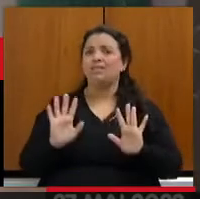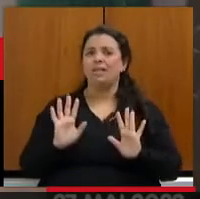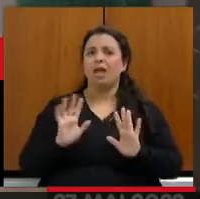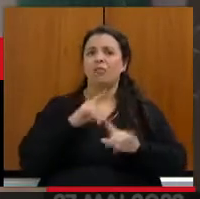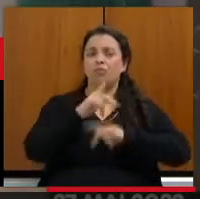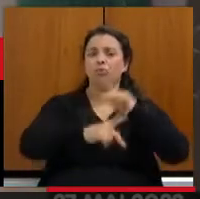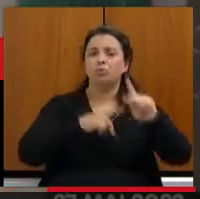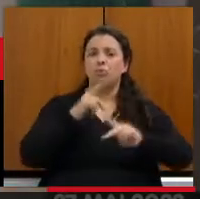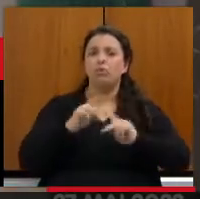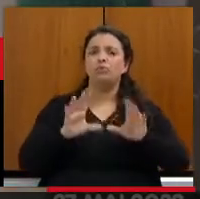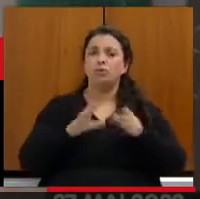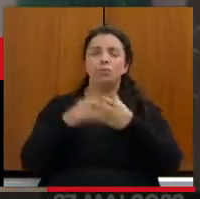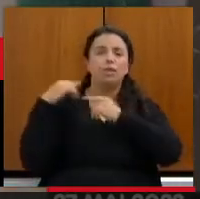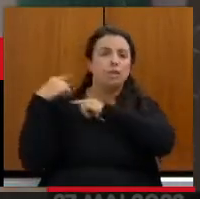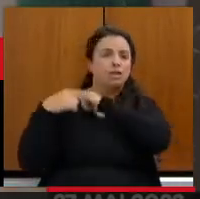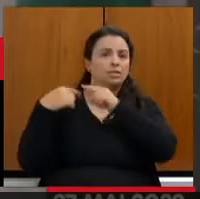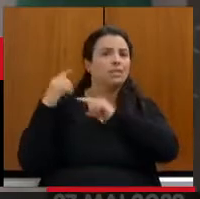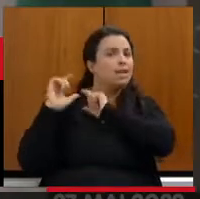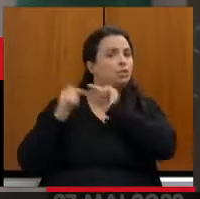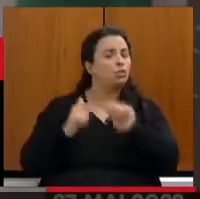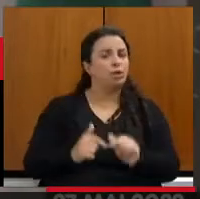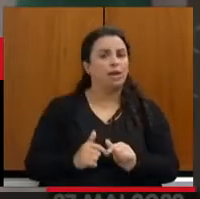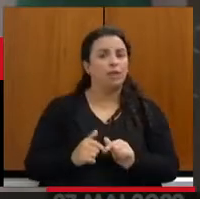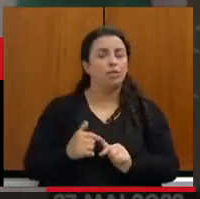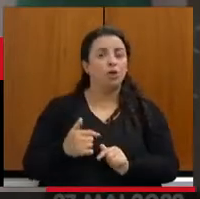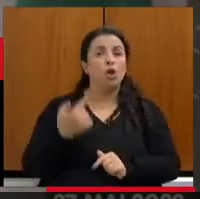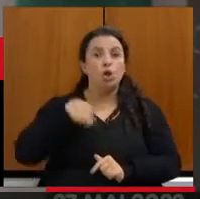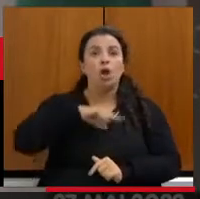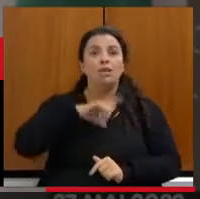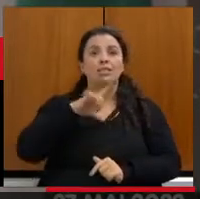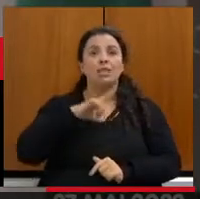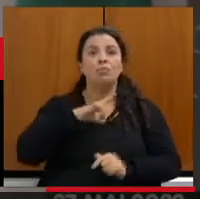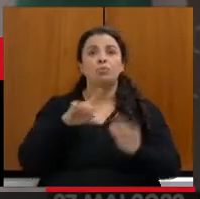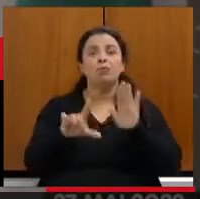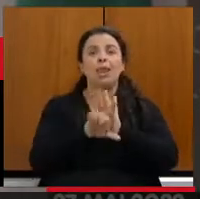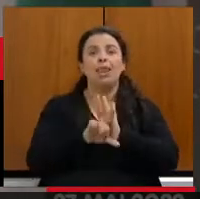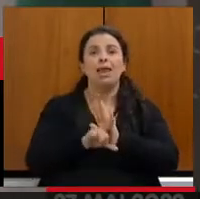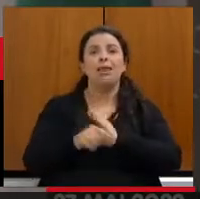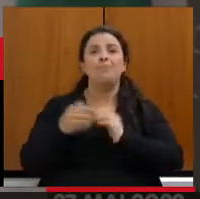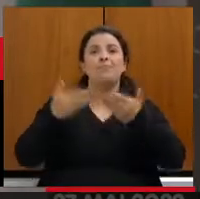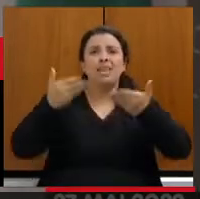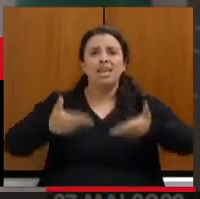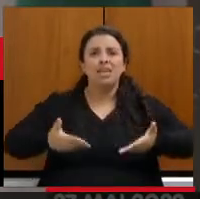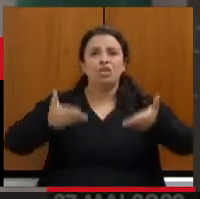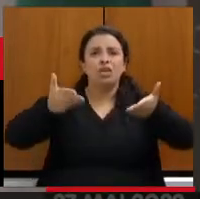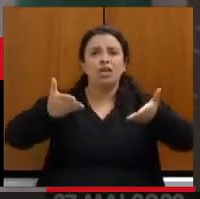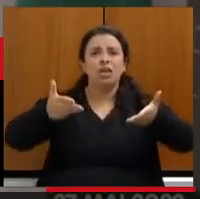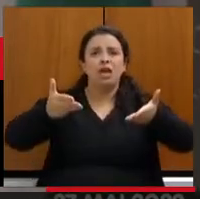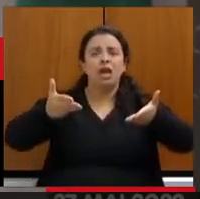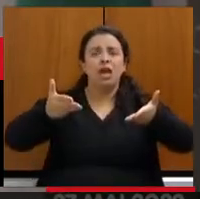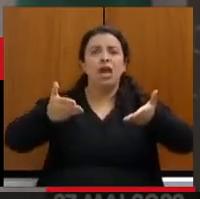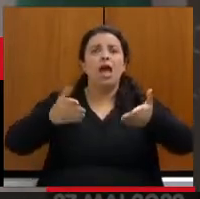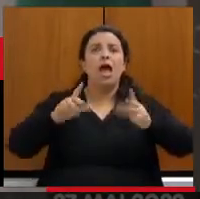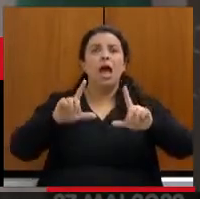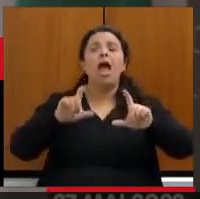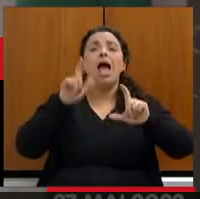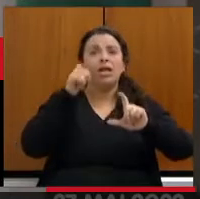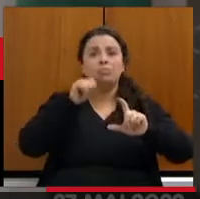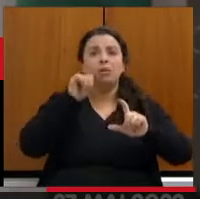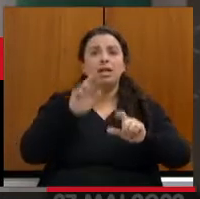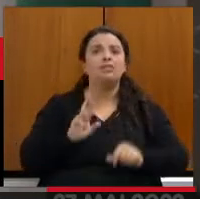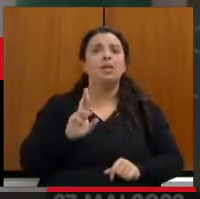nós estamos com uma lei isso aqui são as mulheres que nos representam no território tradicional